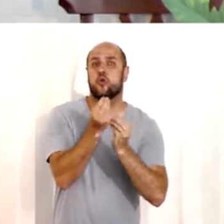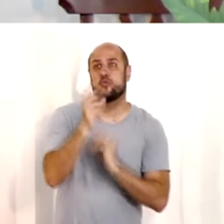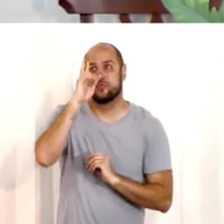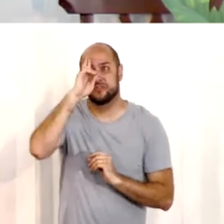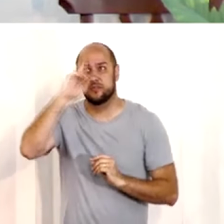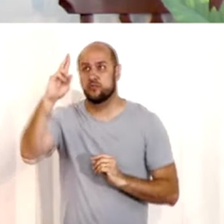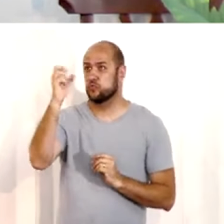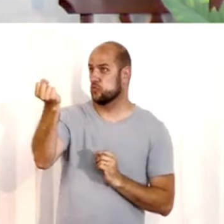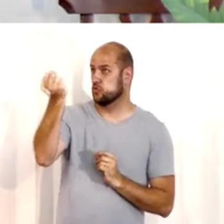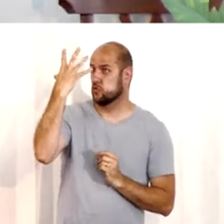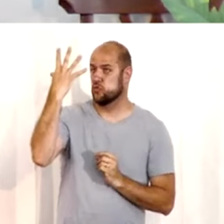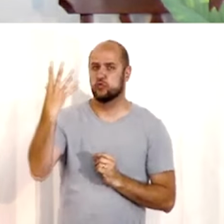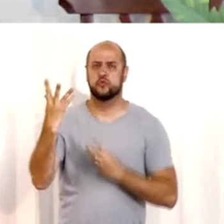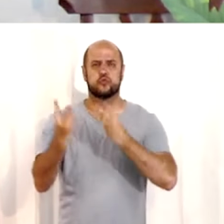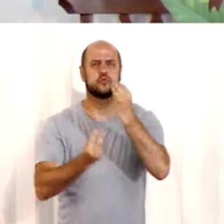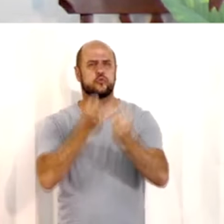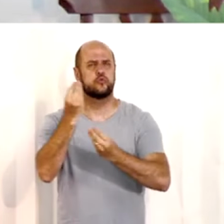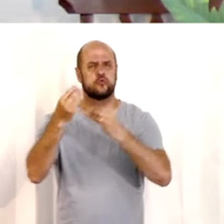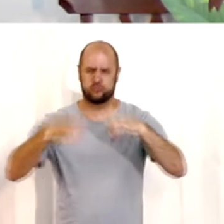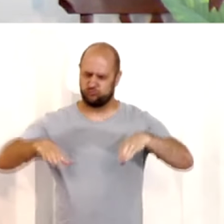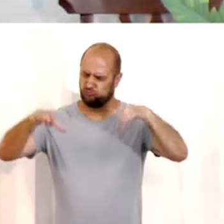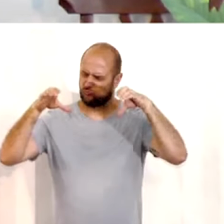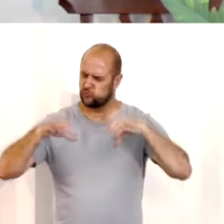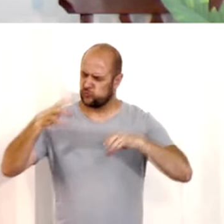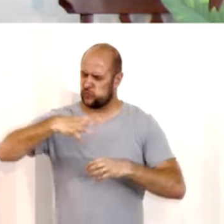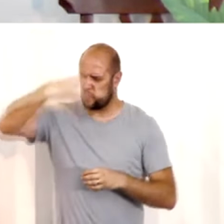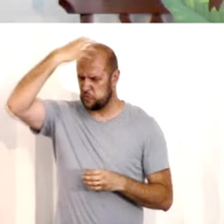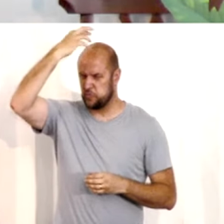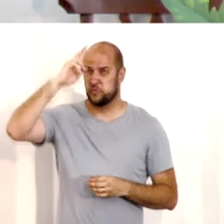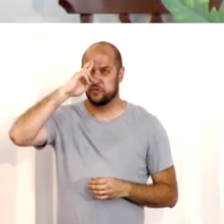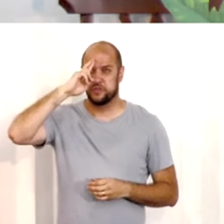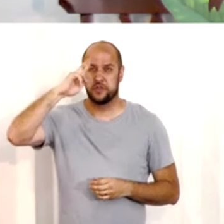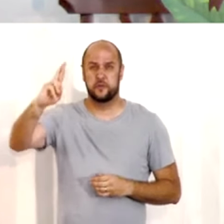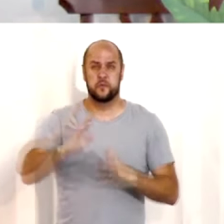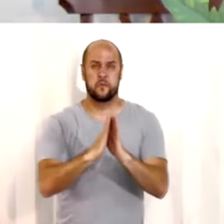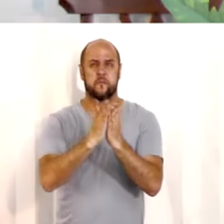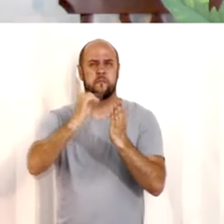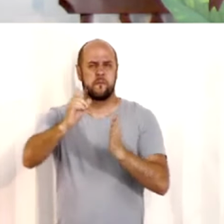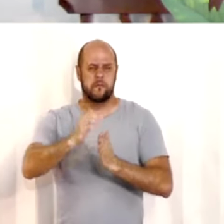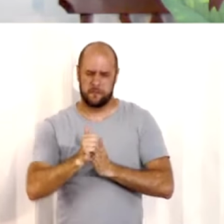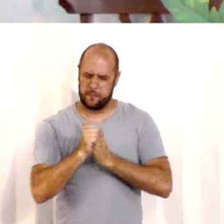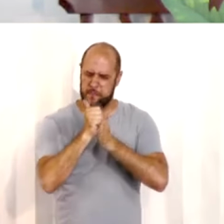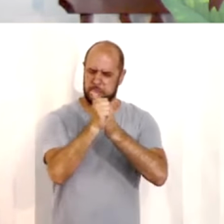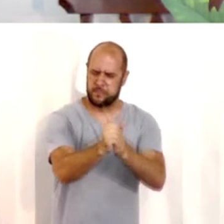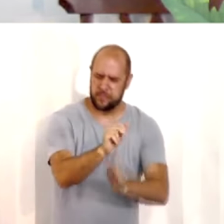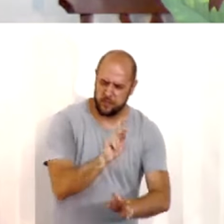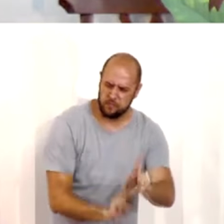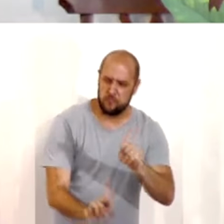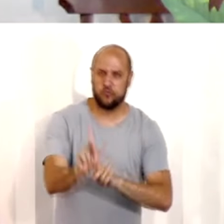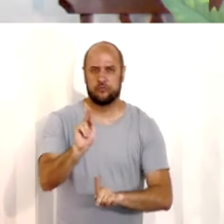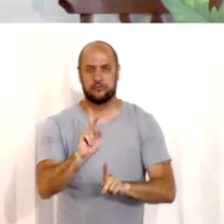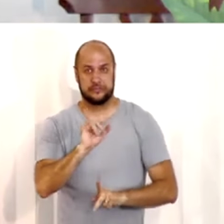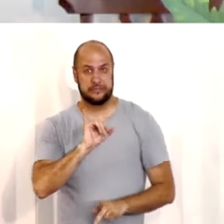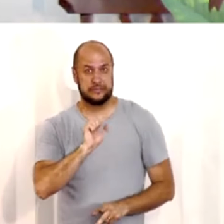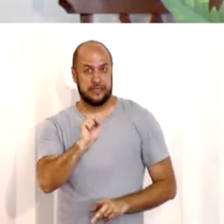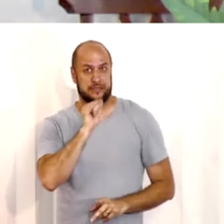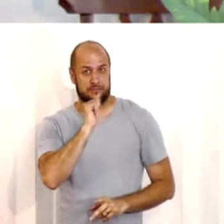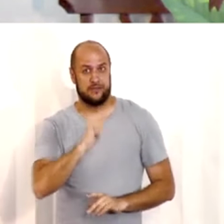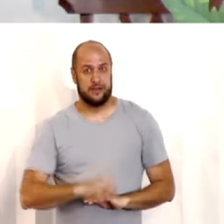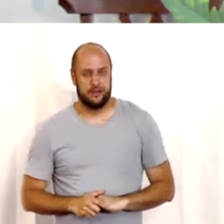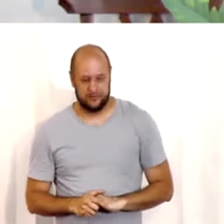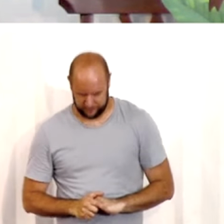luz, como é ter a majestade do Senhor e a sua palavra conduzindo um povo. Ele diz assim: